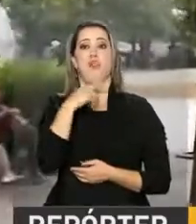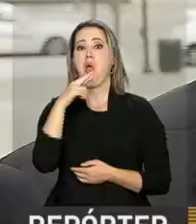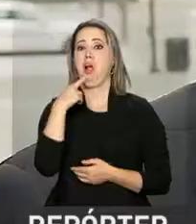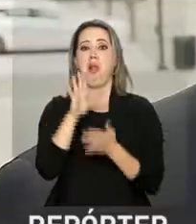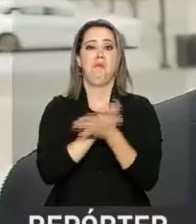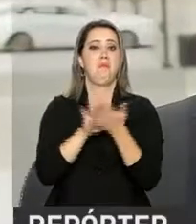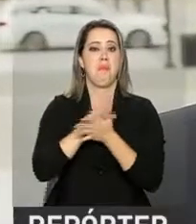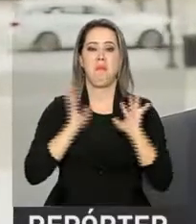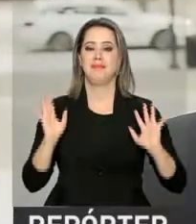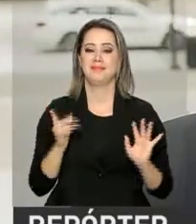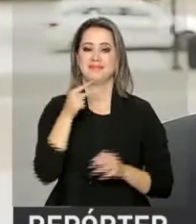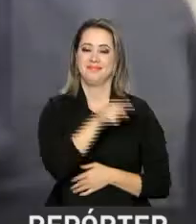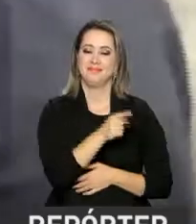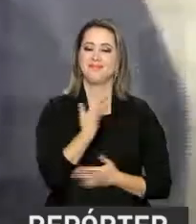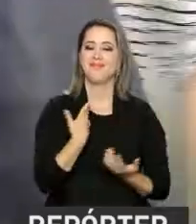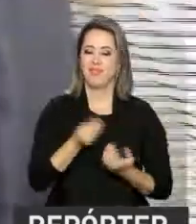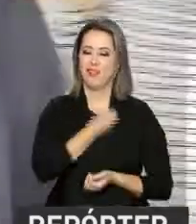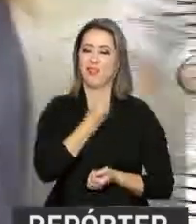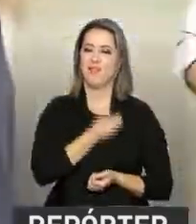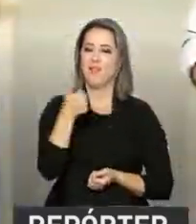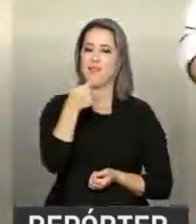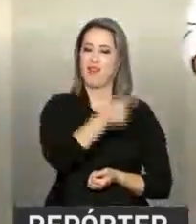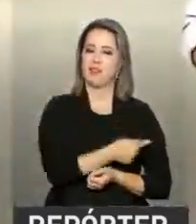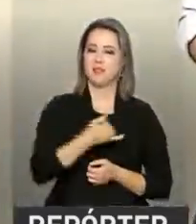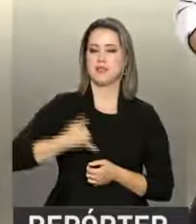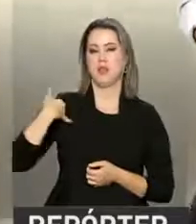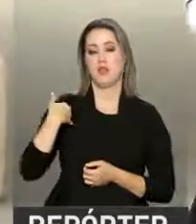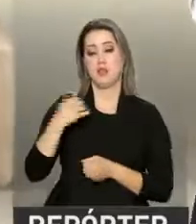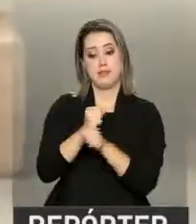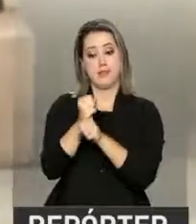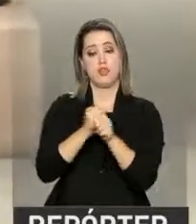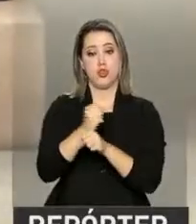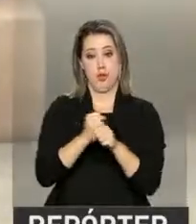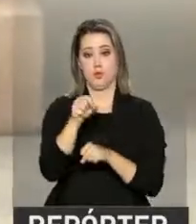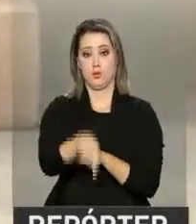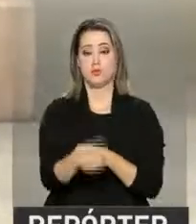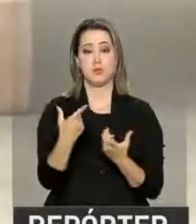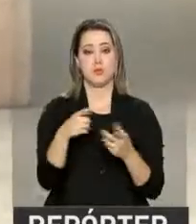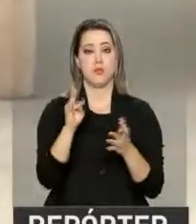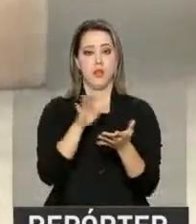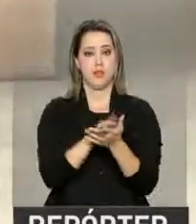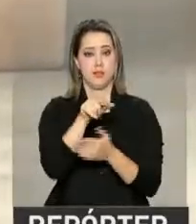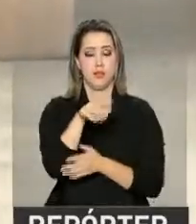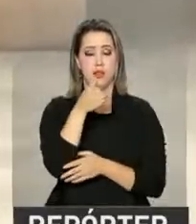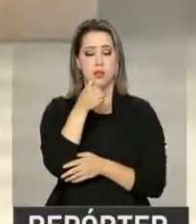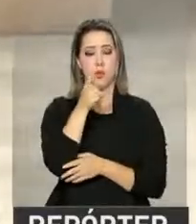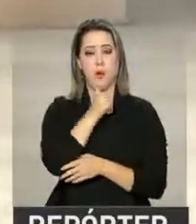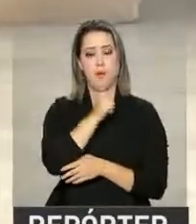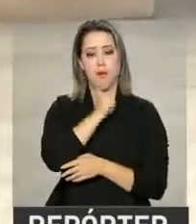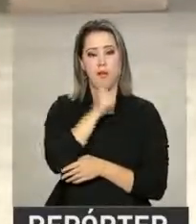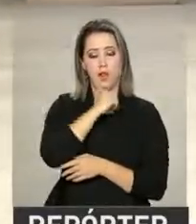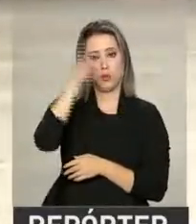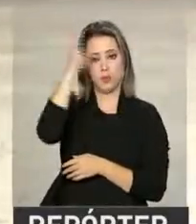reclamar este brasileiro mora na noruega há 17 anos casado também com uma brasileira heure tem um filho nascido no